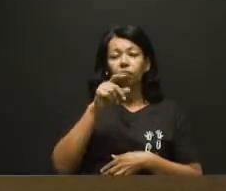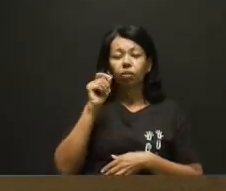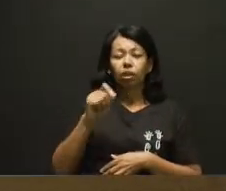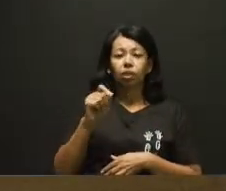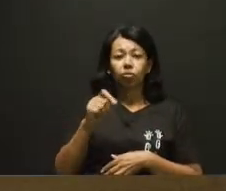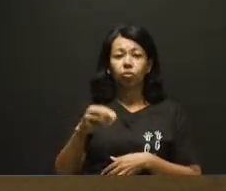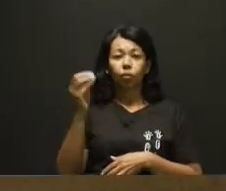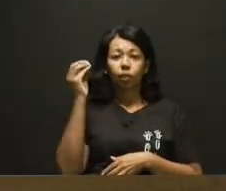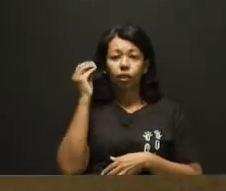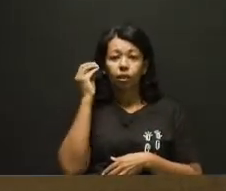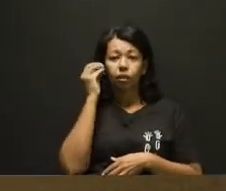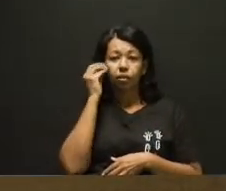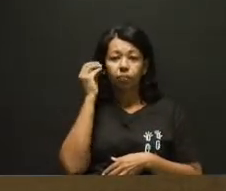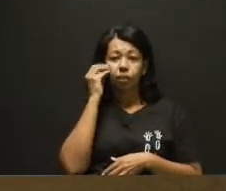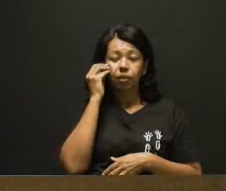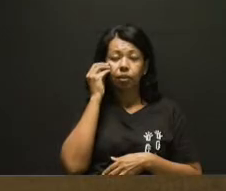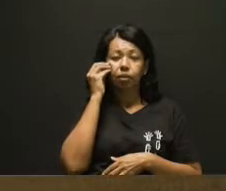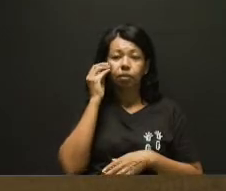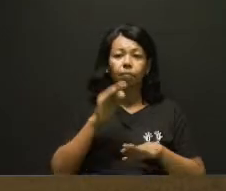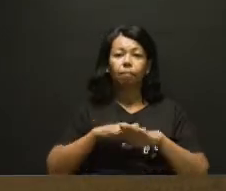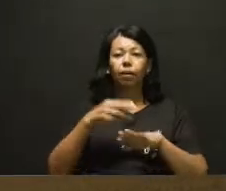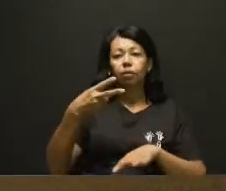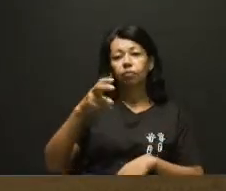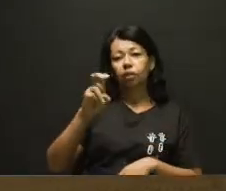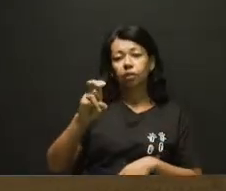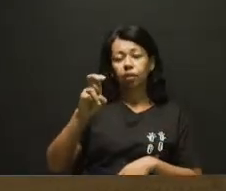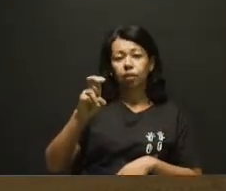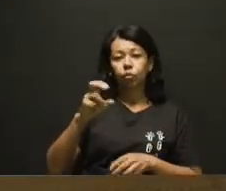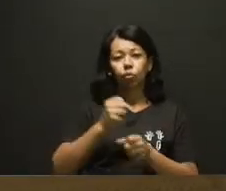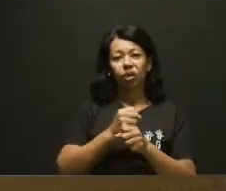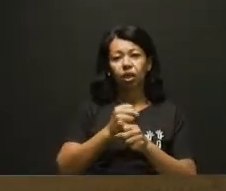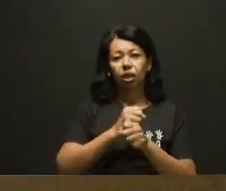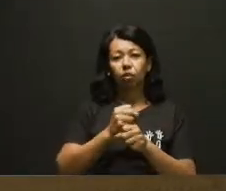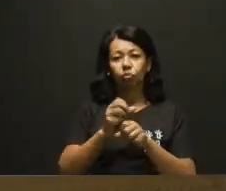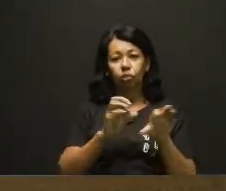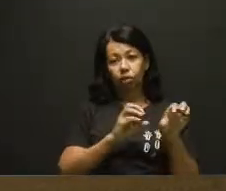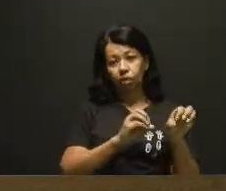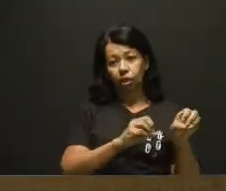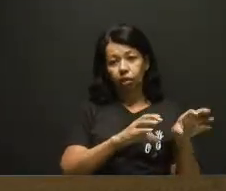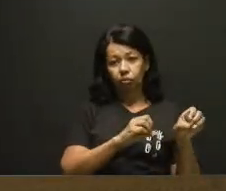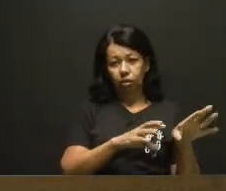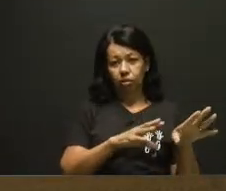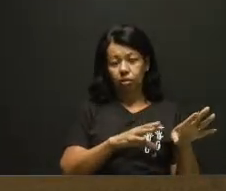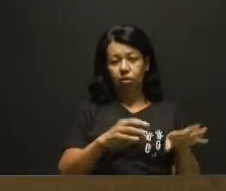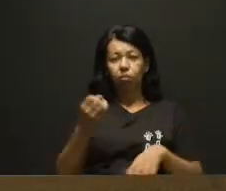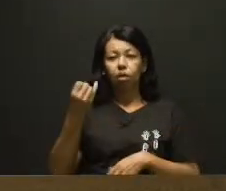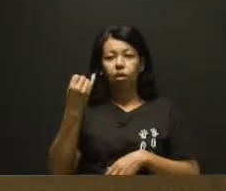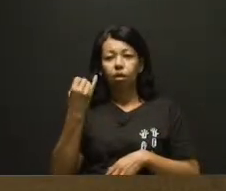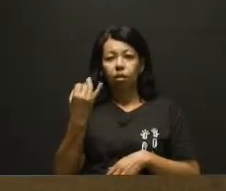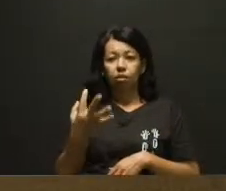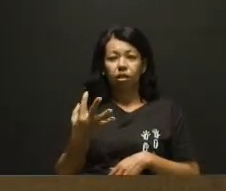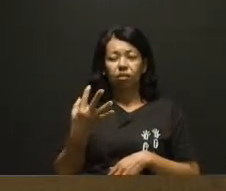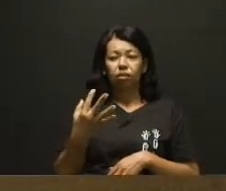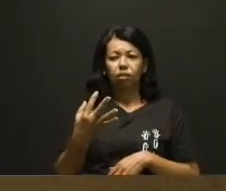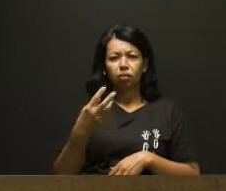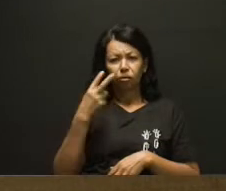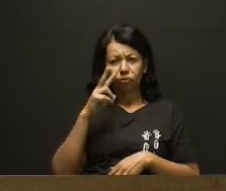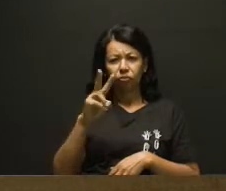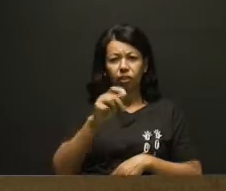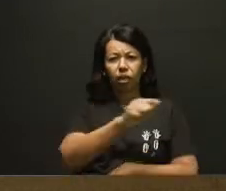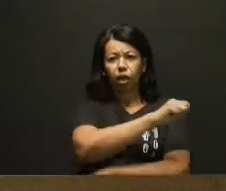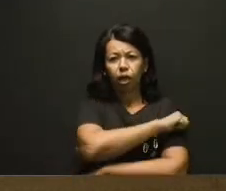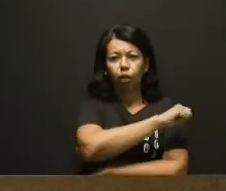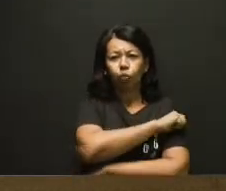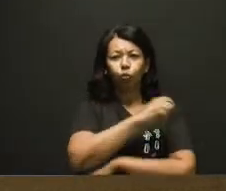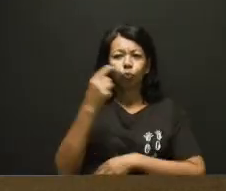experiência de mais de 25 anos na educação a e eu muitas vezes me deparei com o aluno surdo